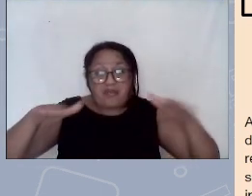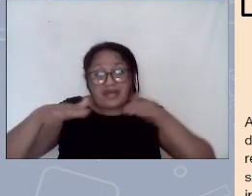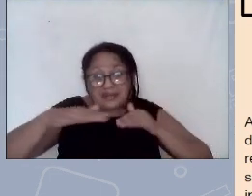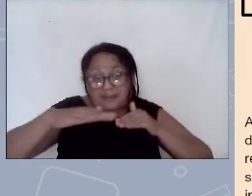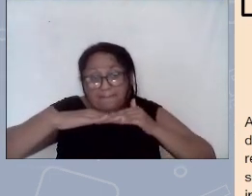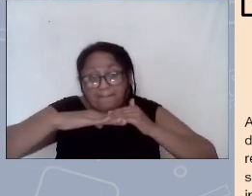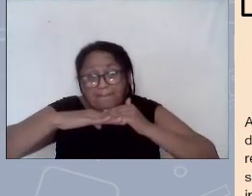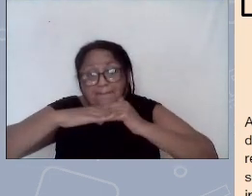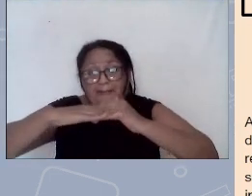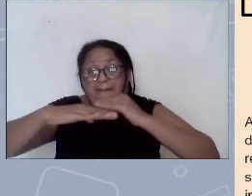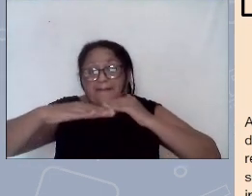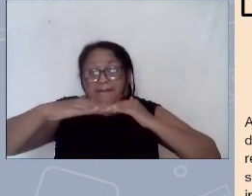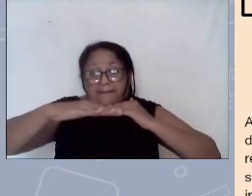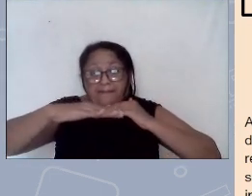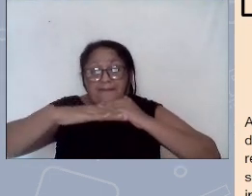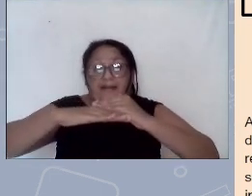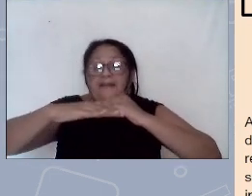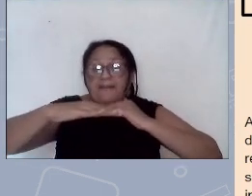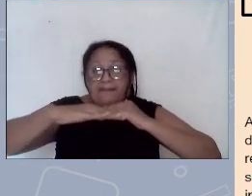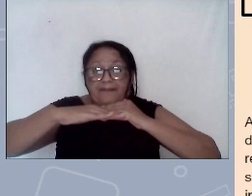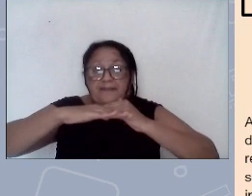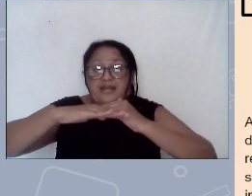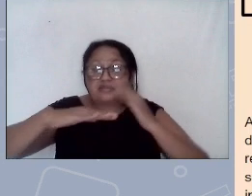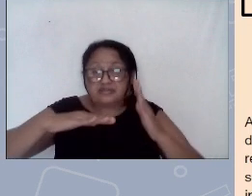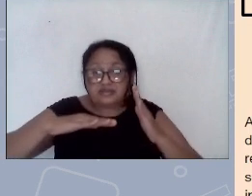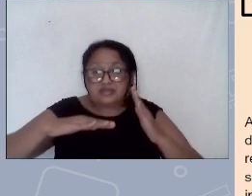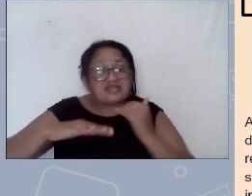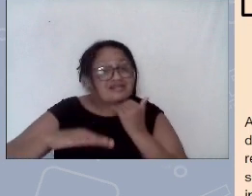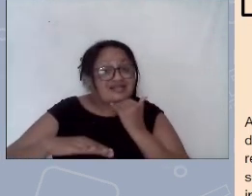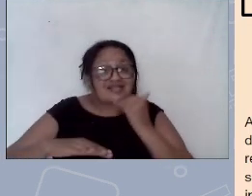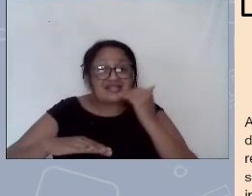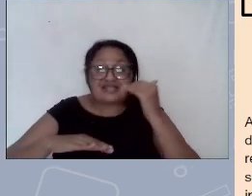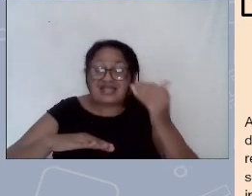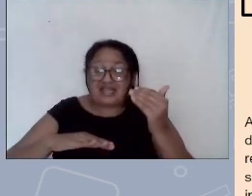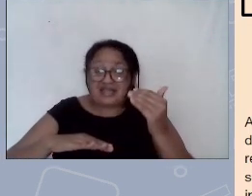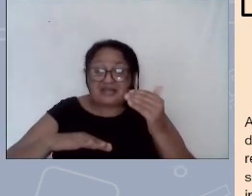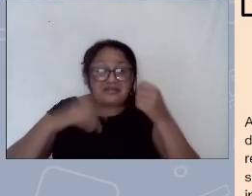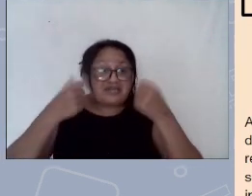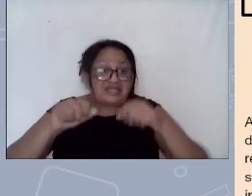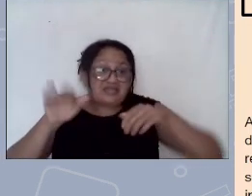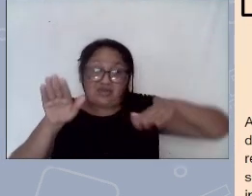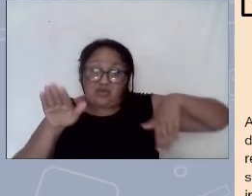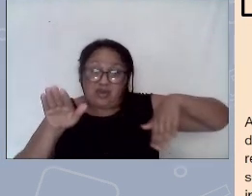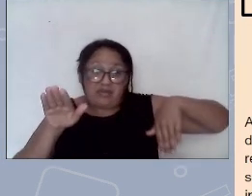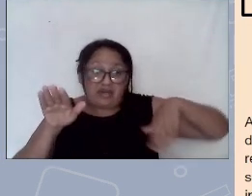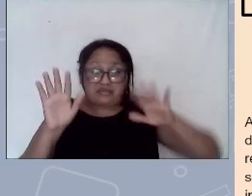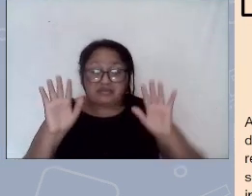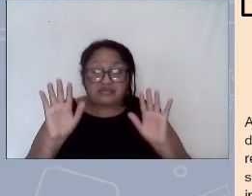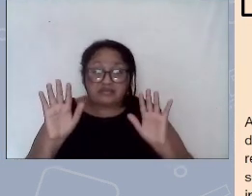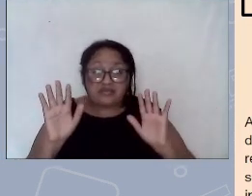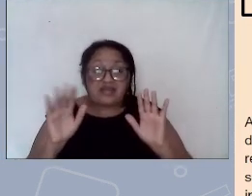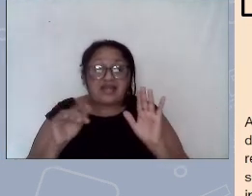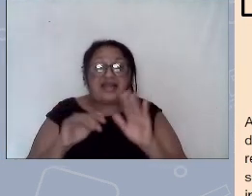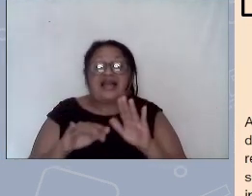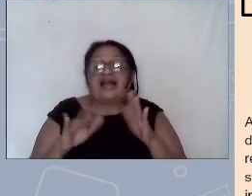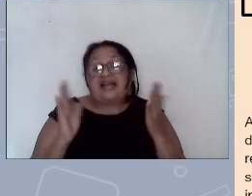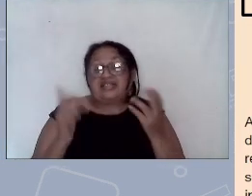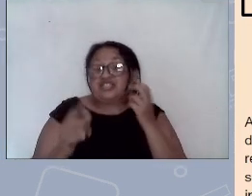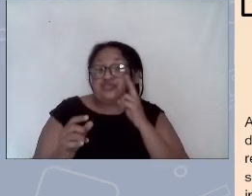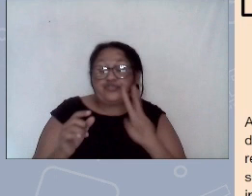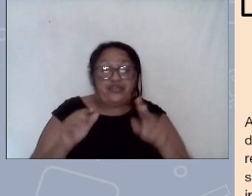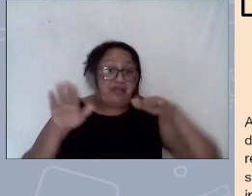continental sem o contato sem a intermediação de uma praia amortizando esse contato aqui a gente não vê mar